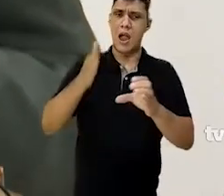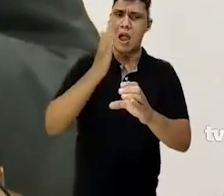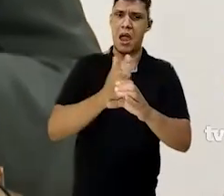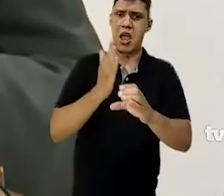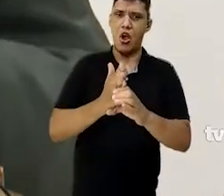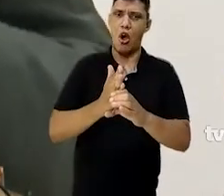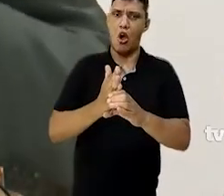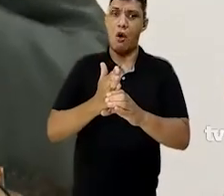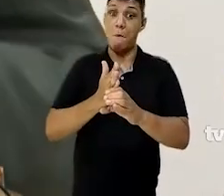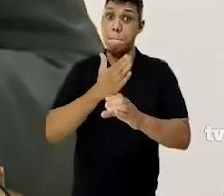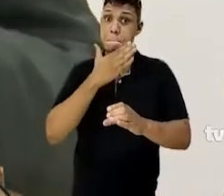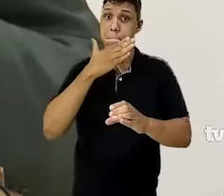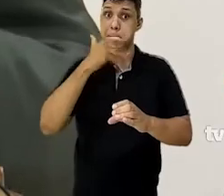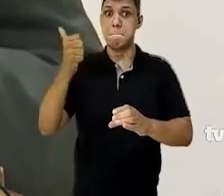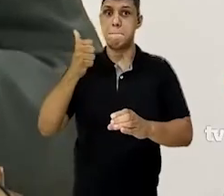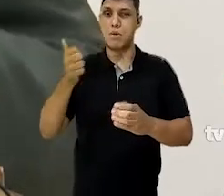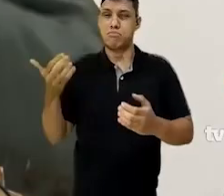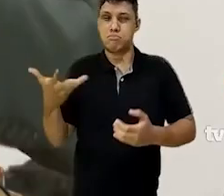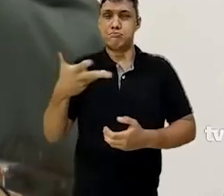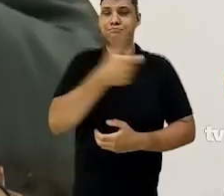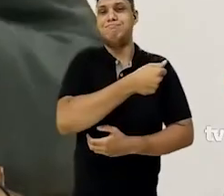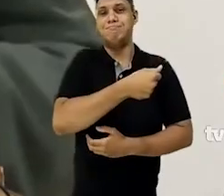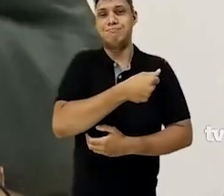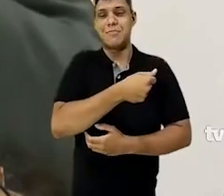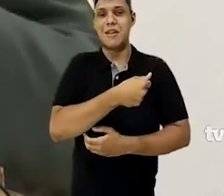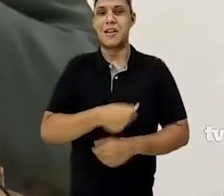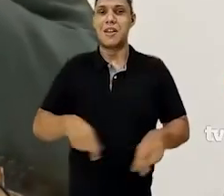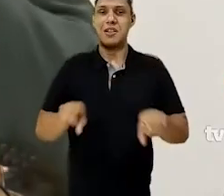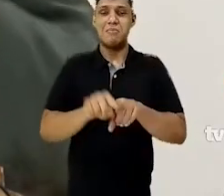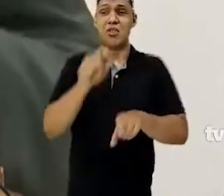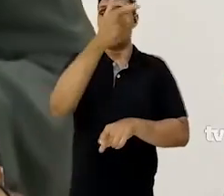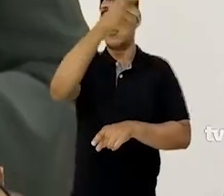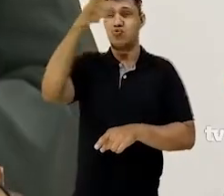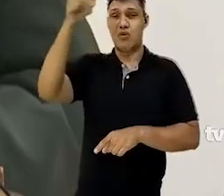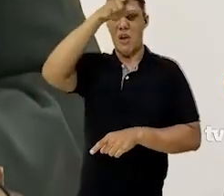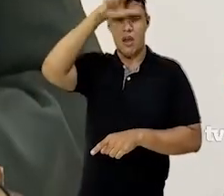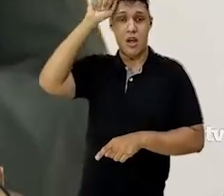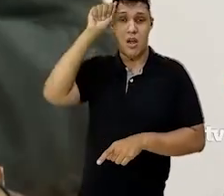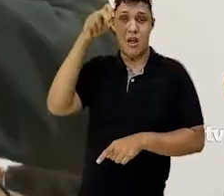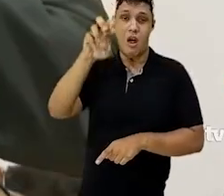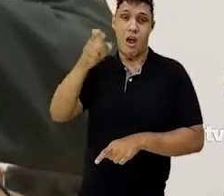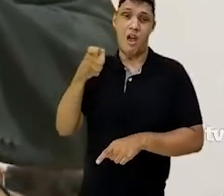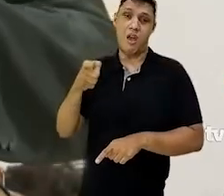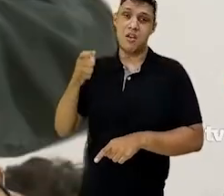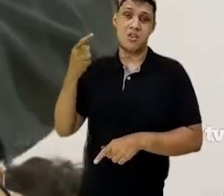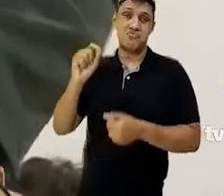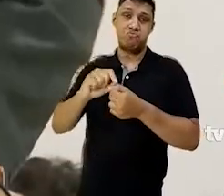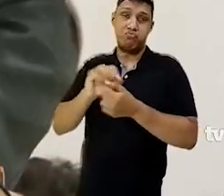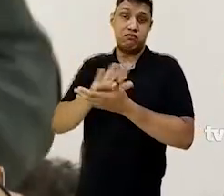do que os políticos anteriores nunca fizeram durante 4 anos.